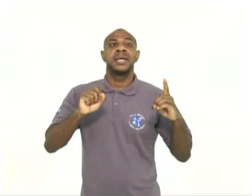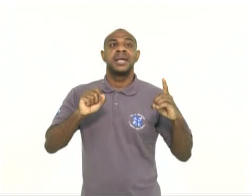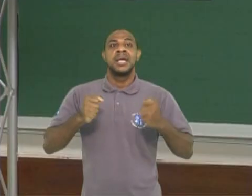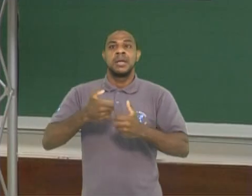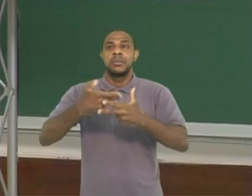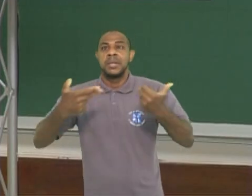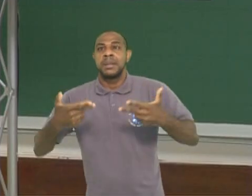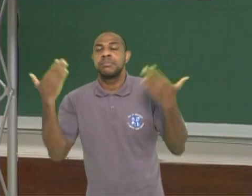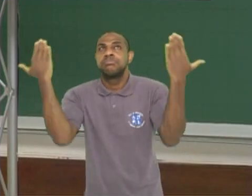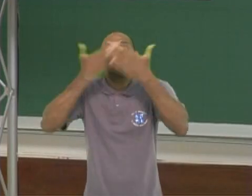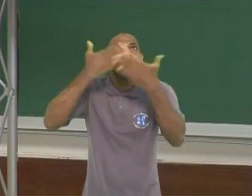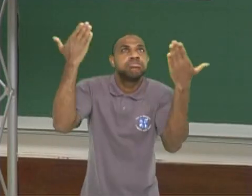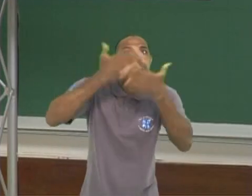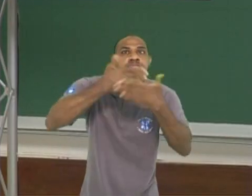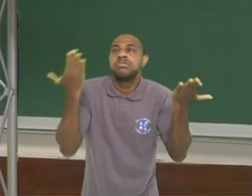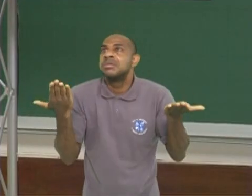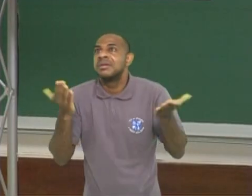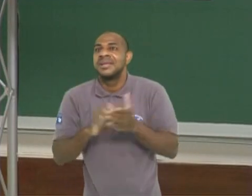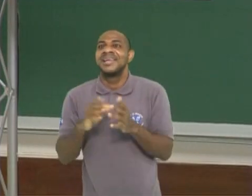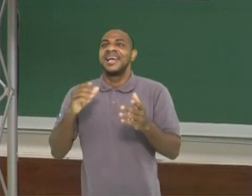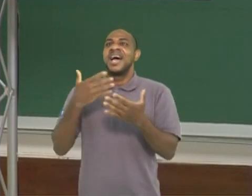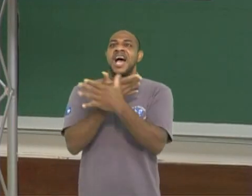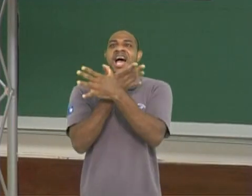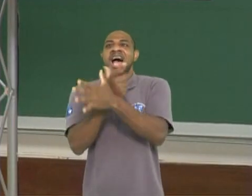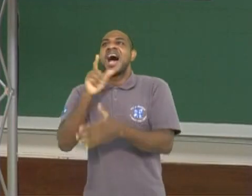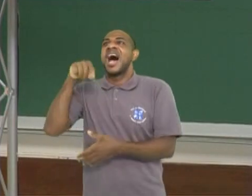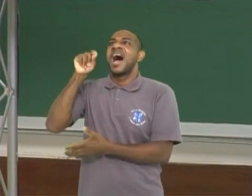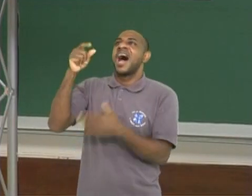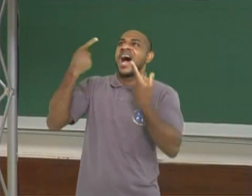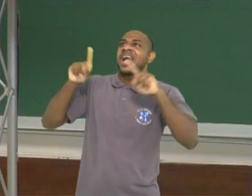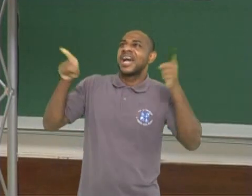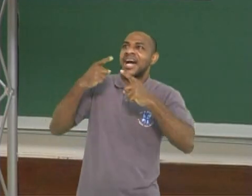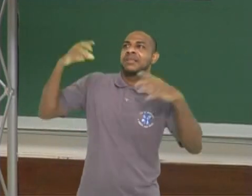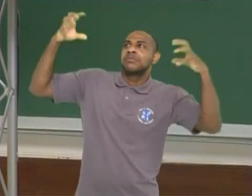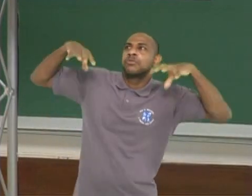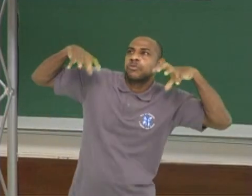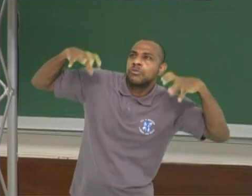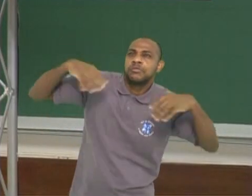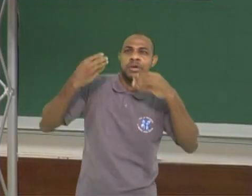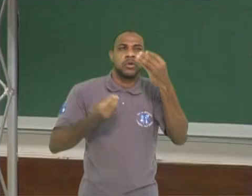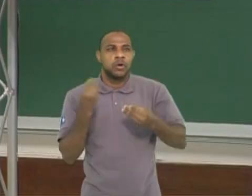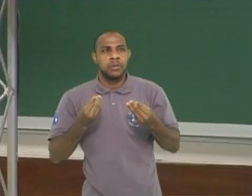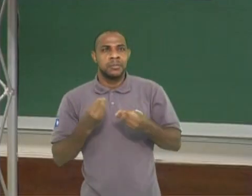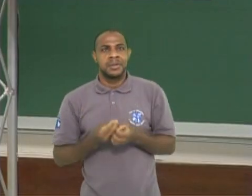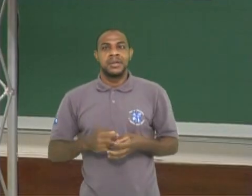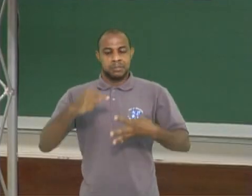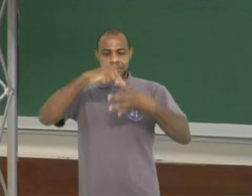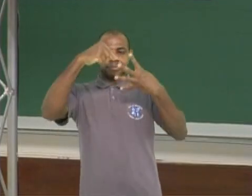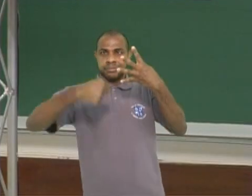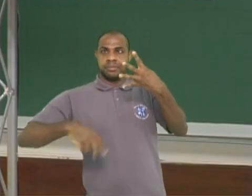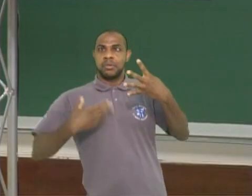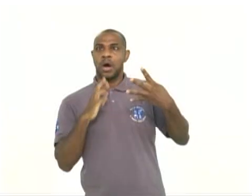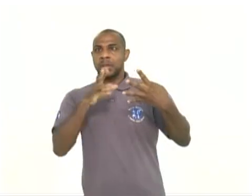elementos invisíveis, o canto do pássaro, o barulho da chuva. Então agora a atividade é com